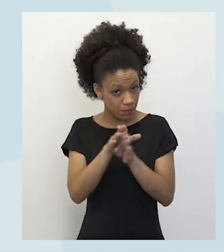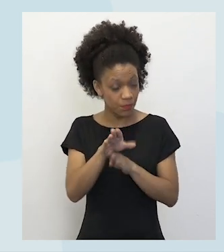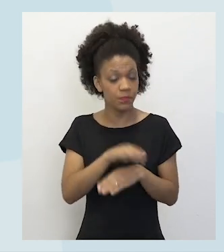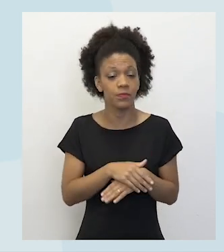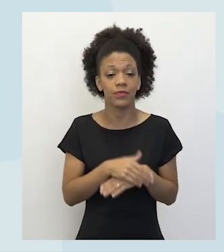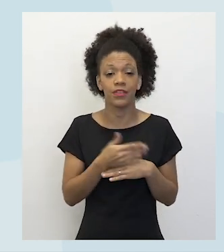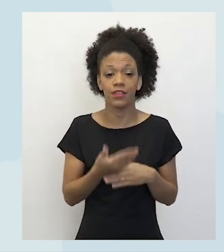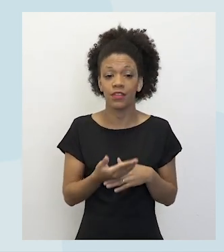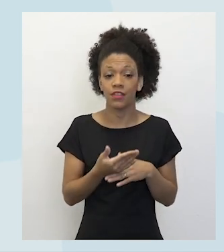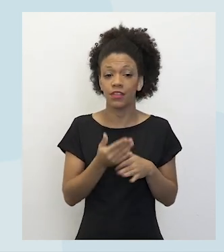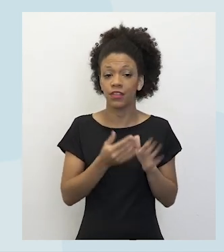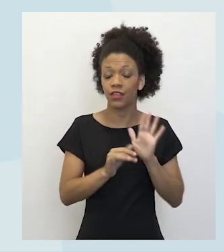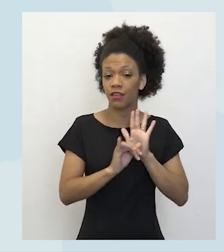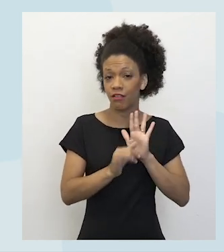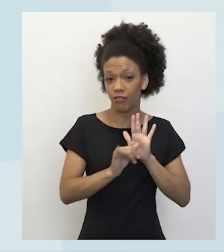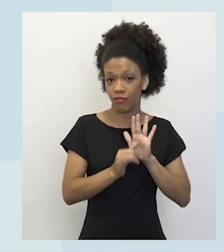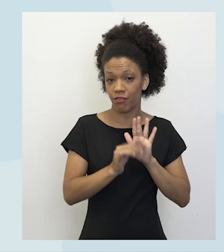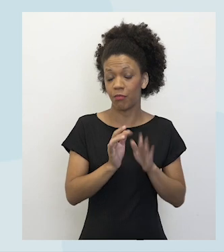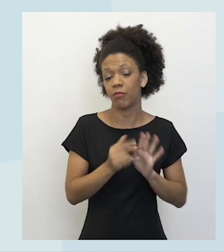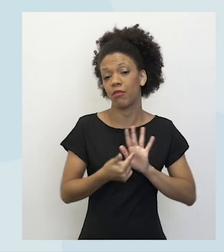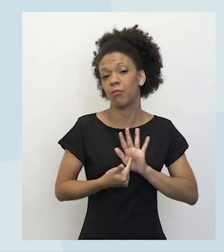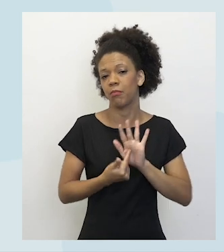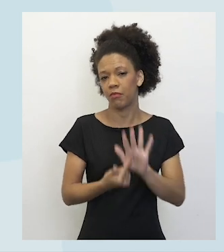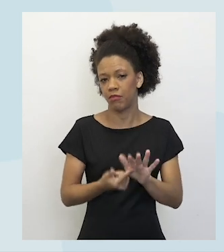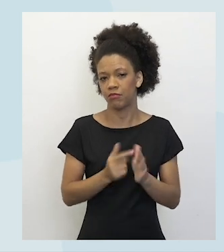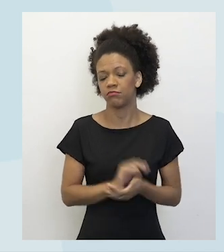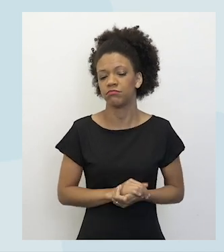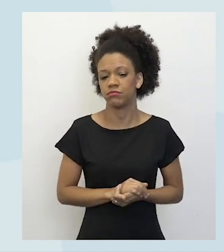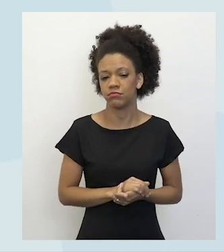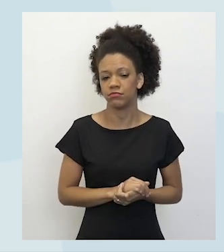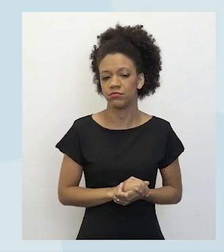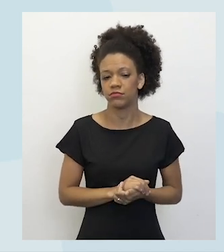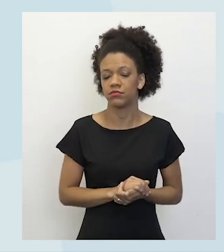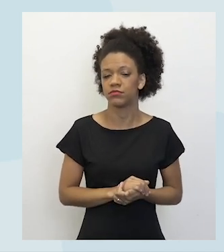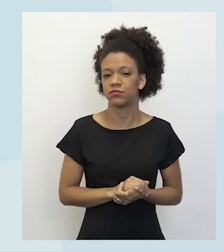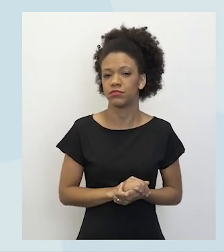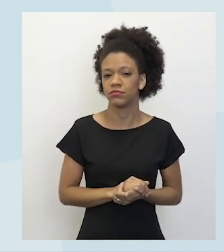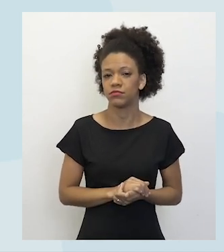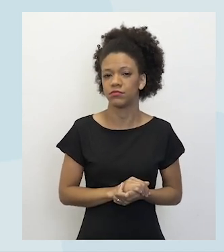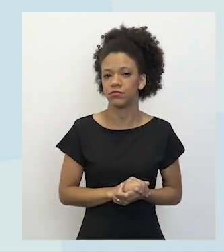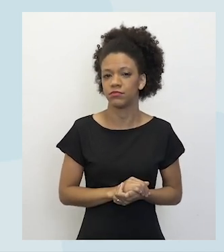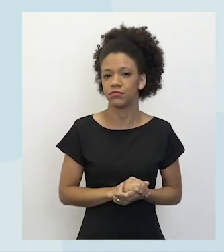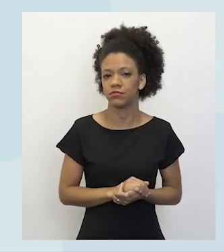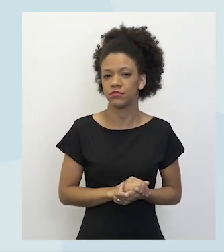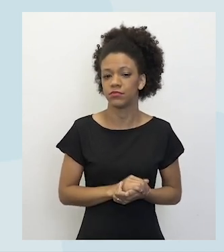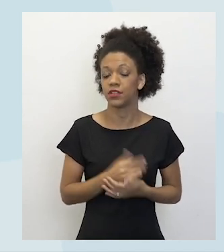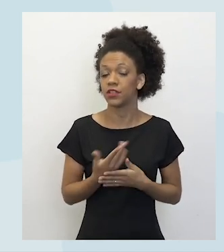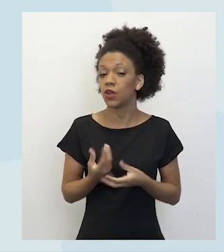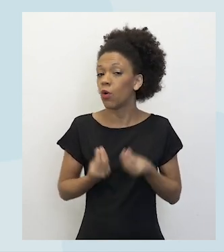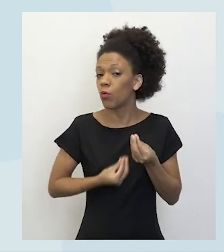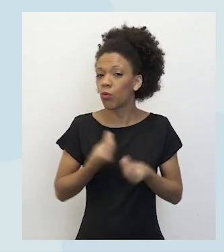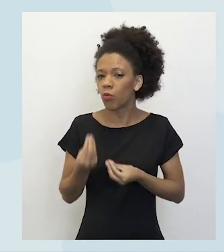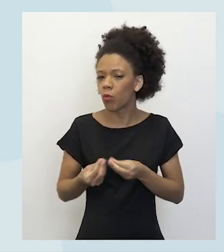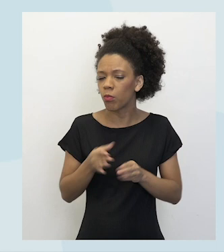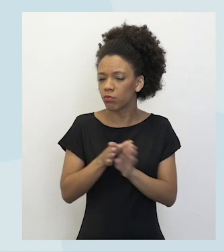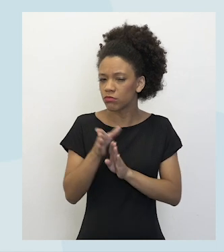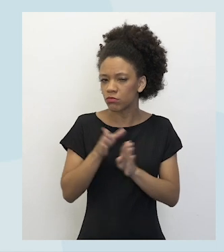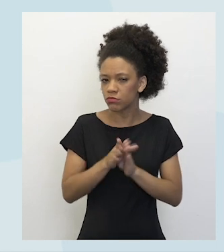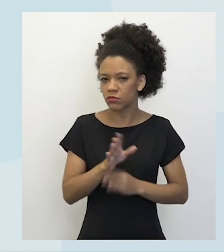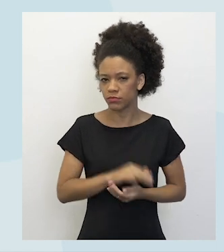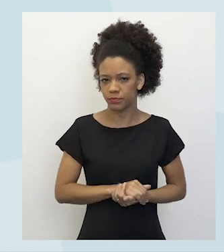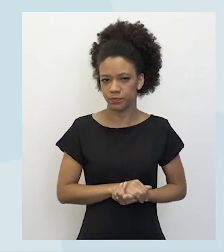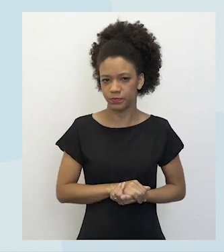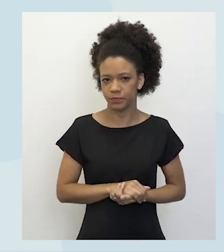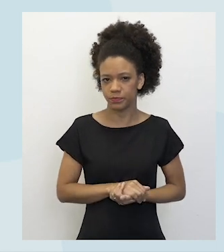a fábula nos traz, que esta fábula está nos trazendo. E como que se chama esse ensinamento?